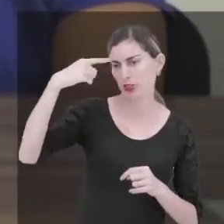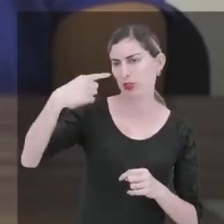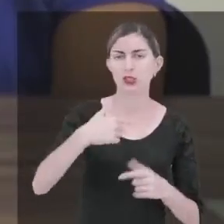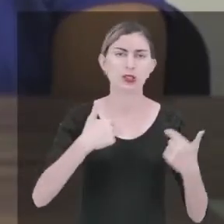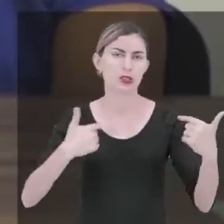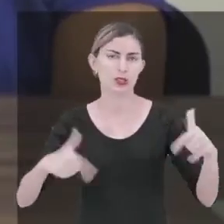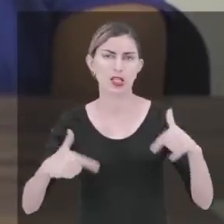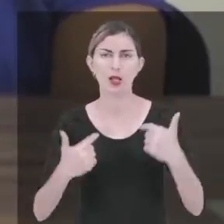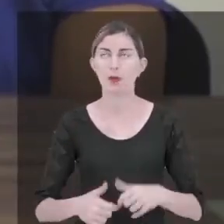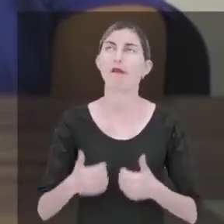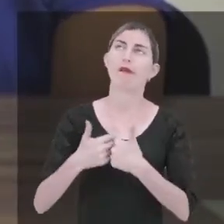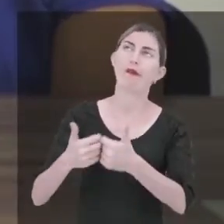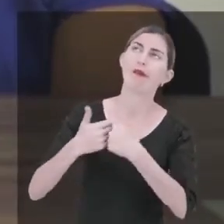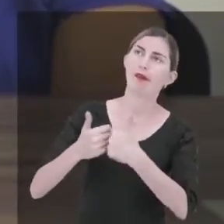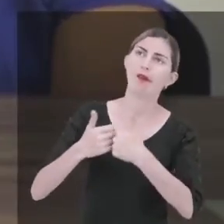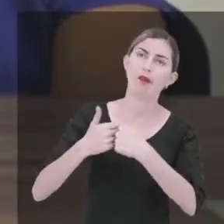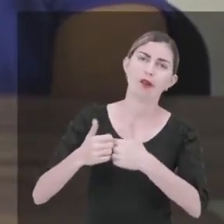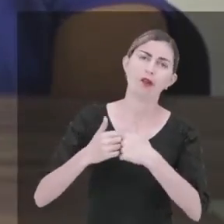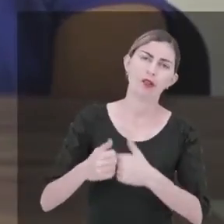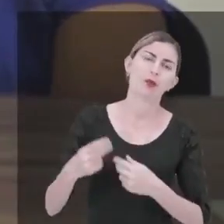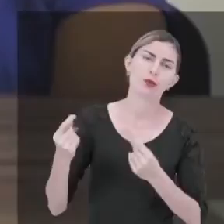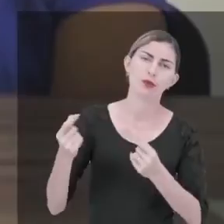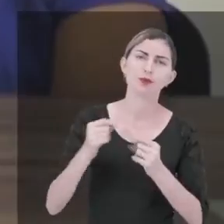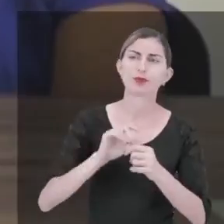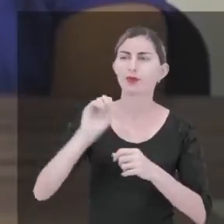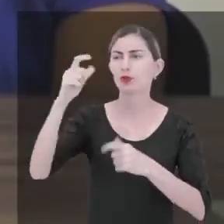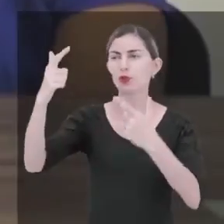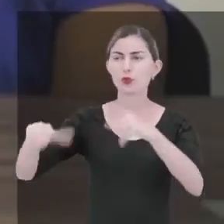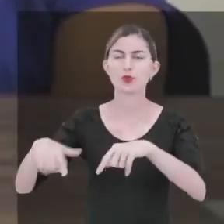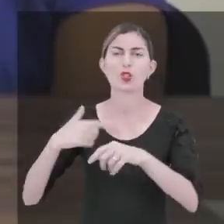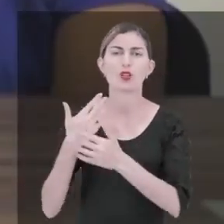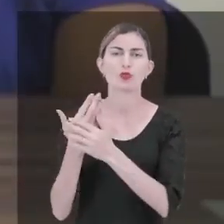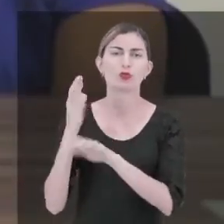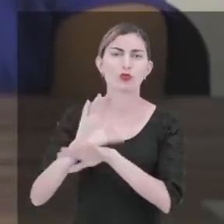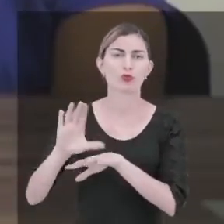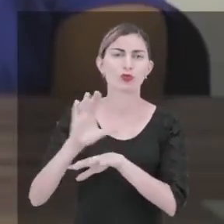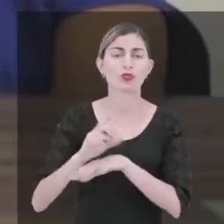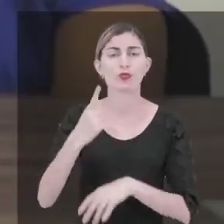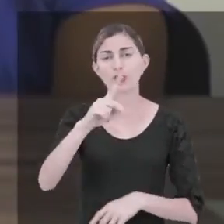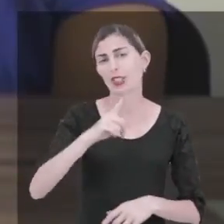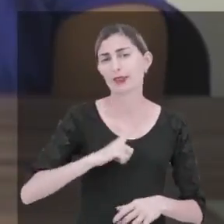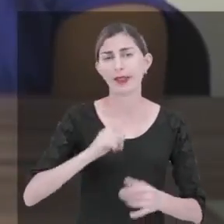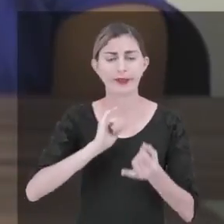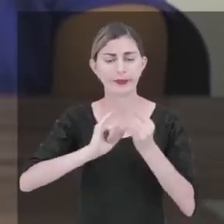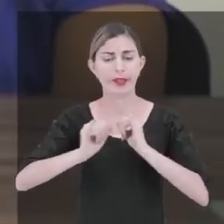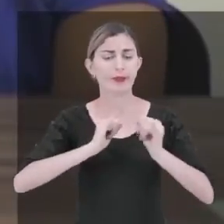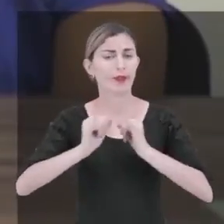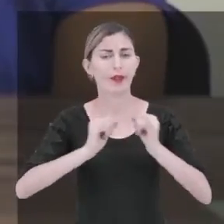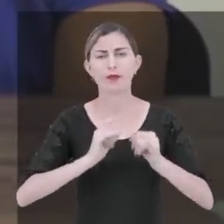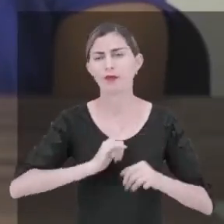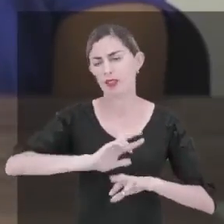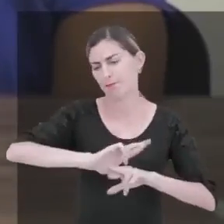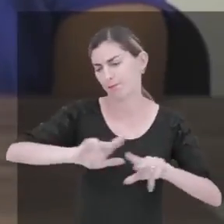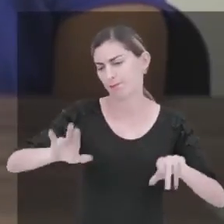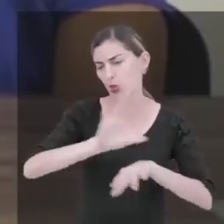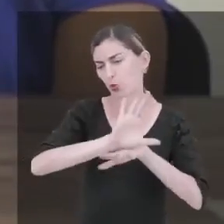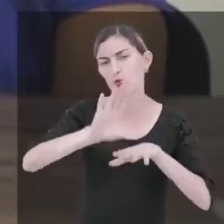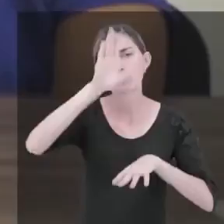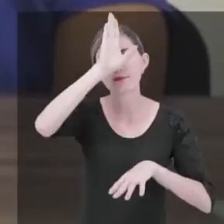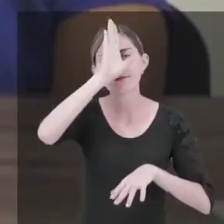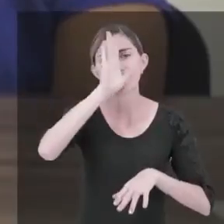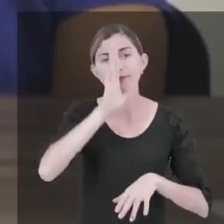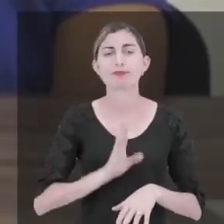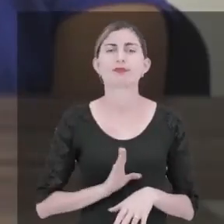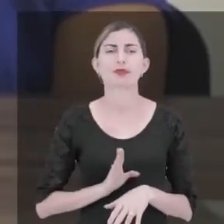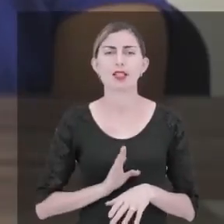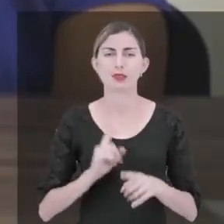seu dia a dia de trabalho e ainda pegar ônibus e ir para uma instituição de ensino. Vocês têm a internet. Existem vários cursos